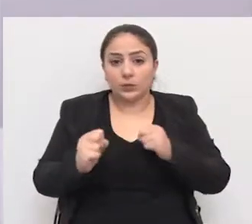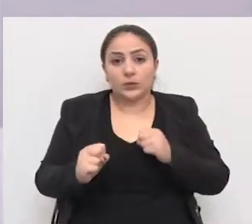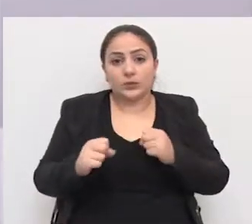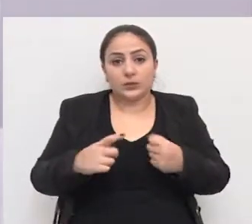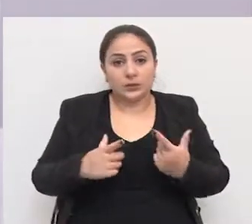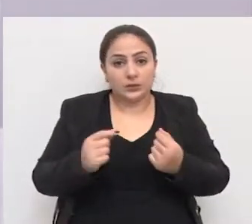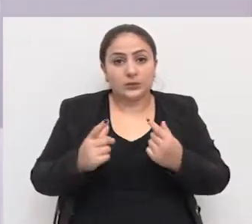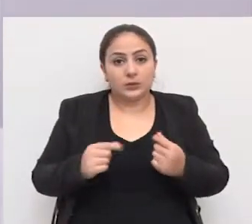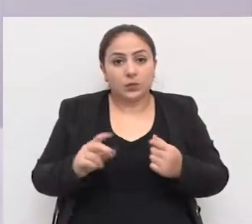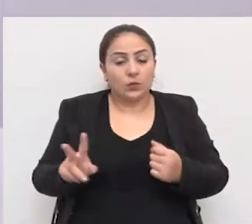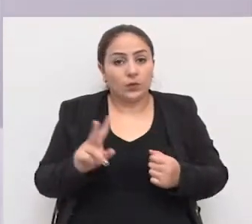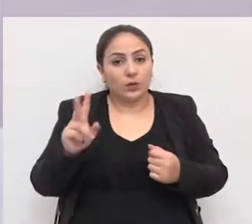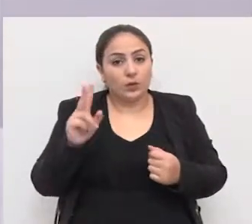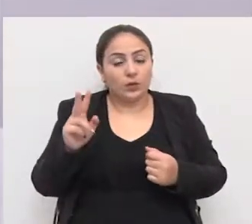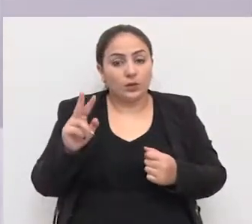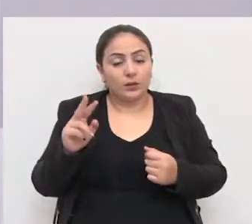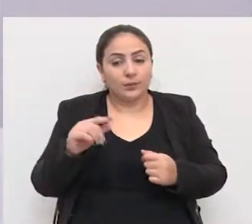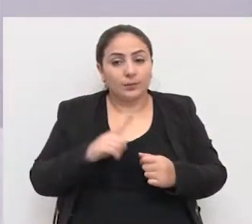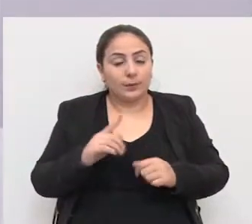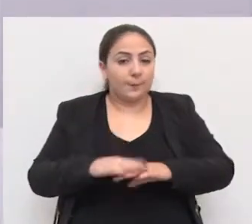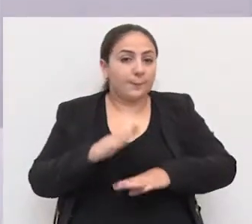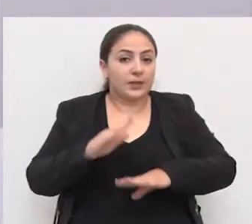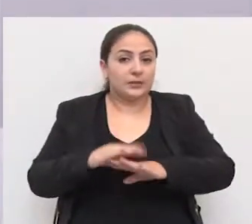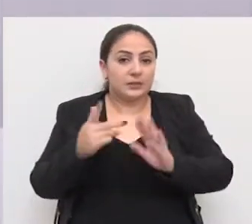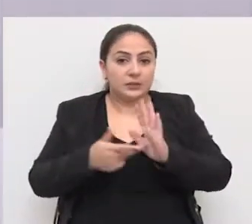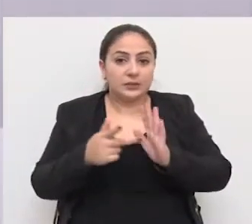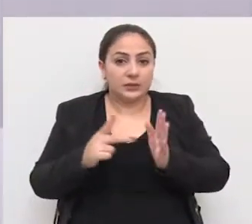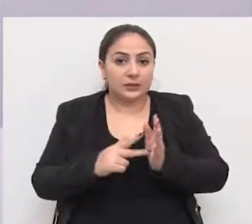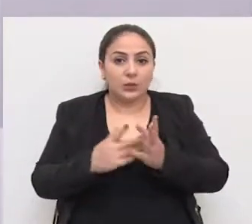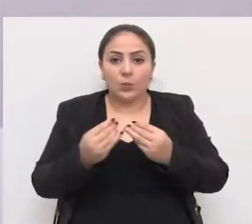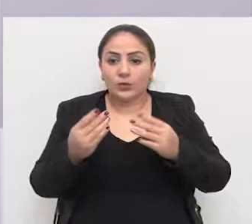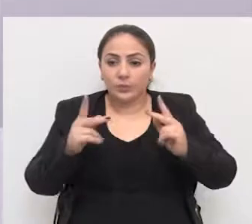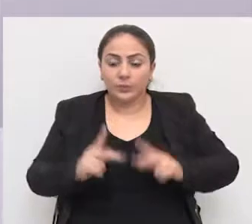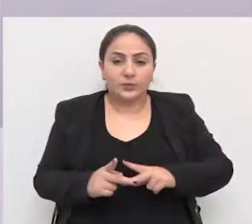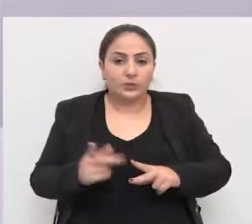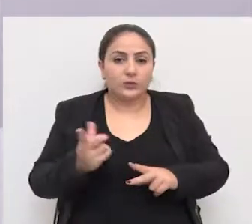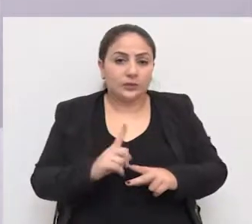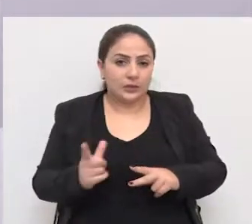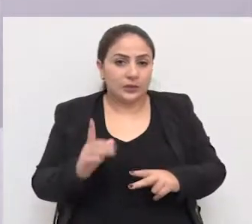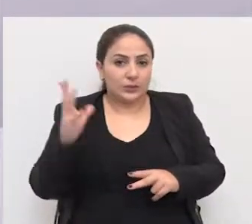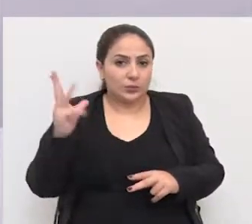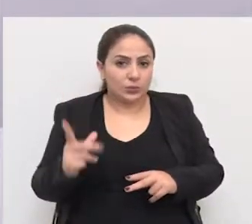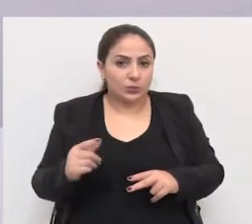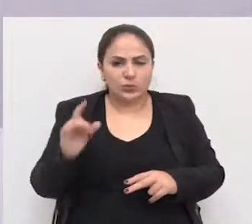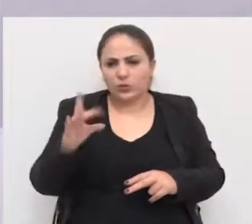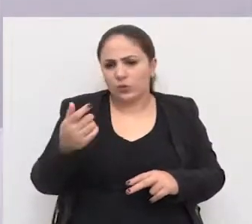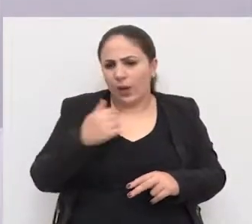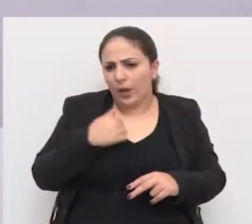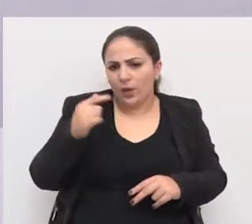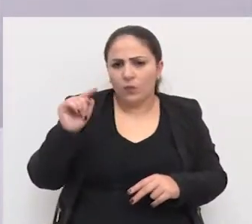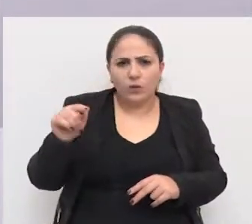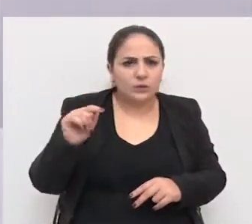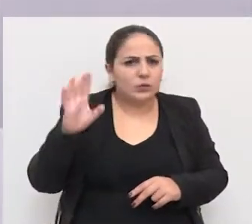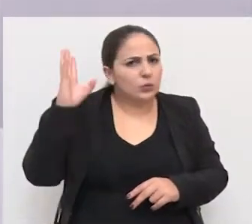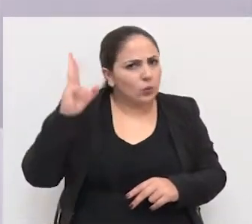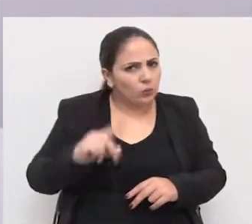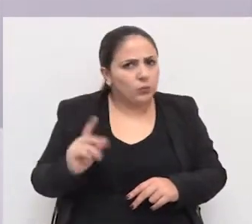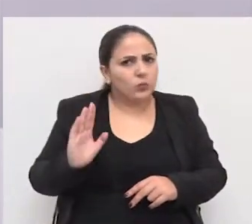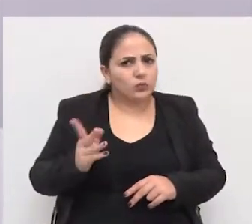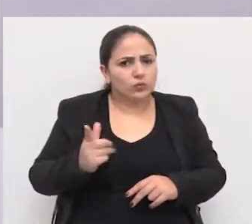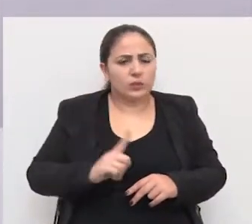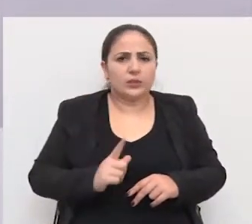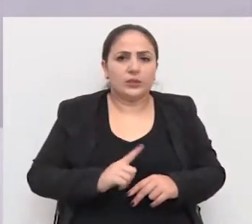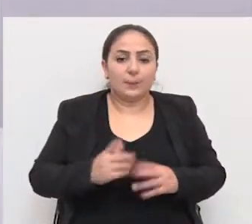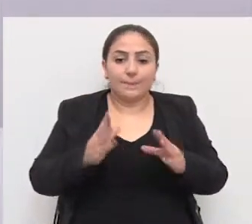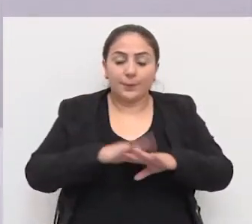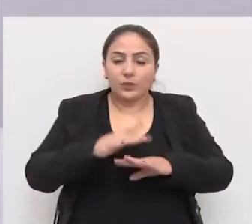poder de consumo, o dinheiro na mão dele vai valer mais, quer dizer, muito mais pessoas vão ganhar com isso, não é só eu, você, todo mundo, porque a partir do